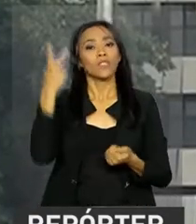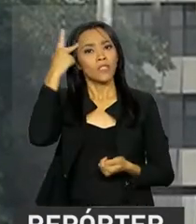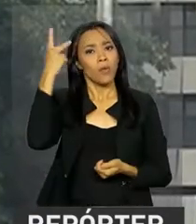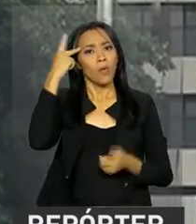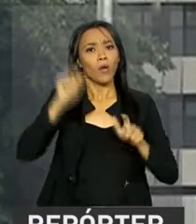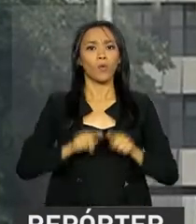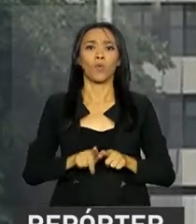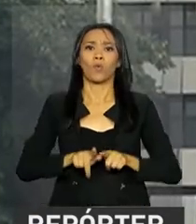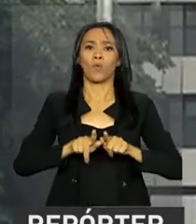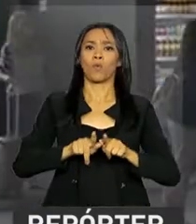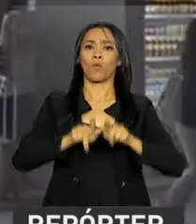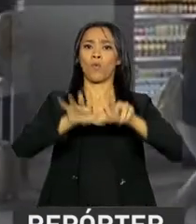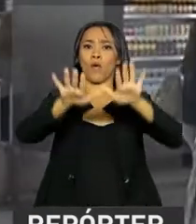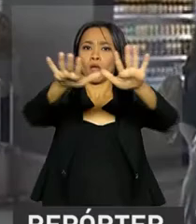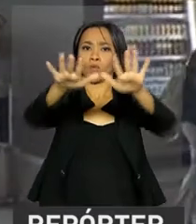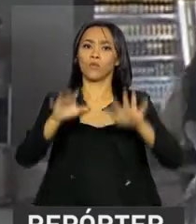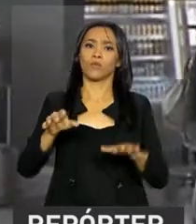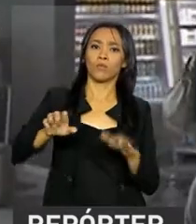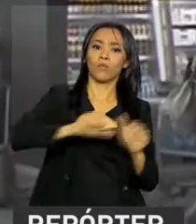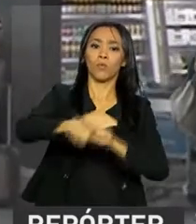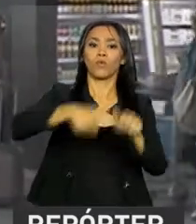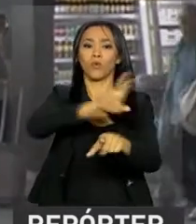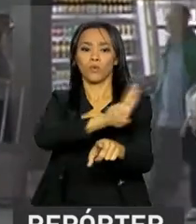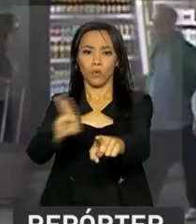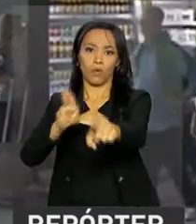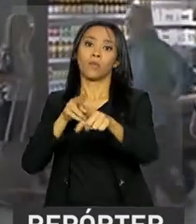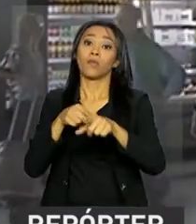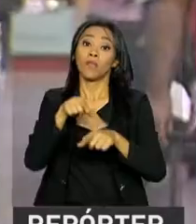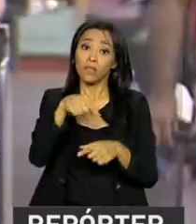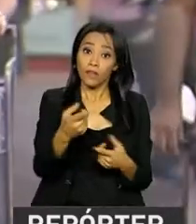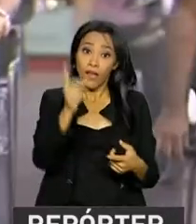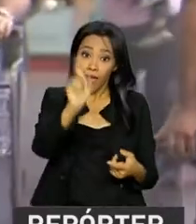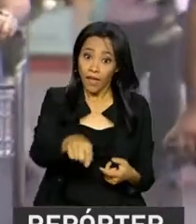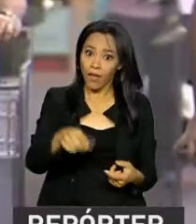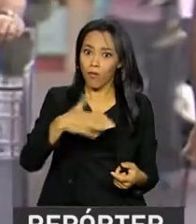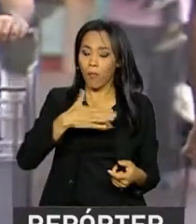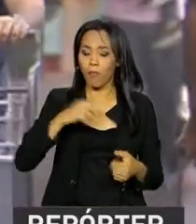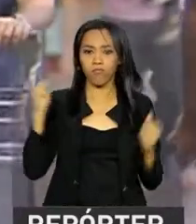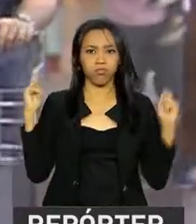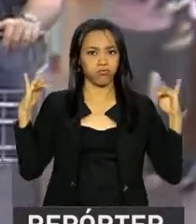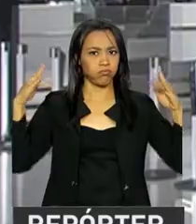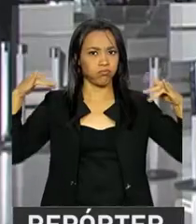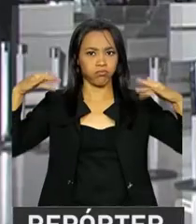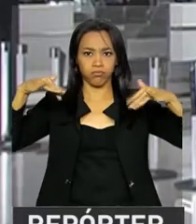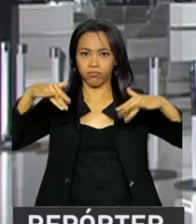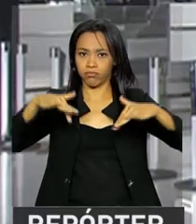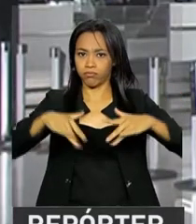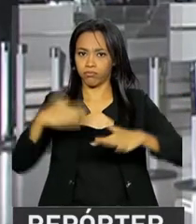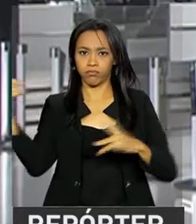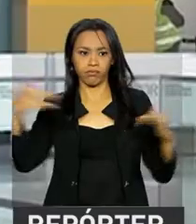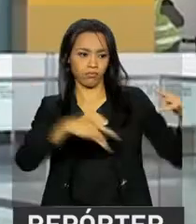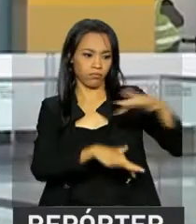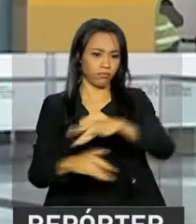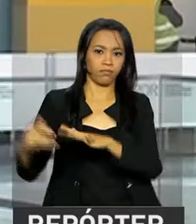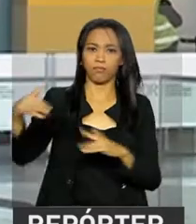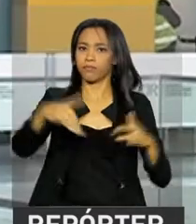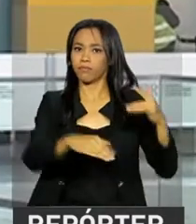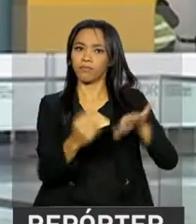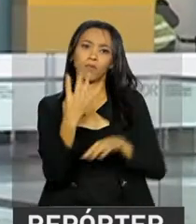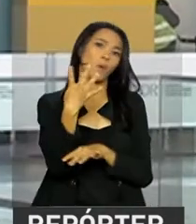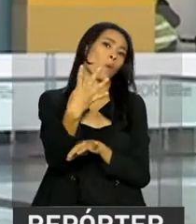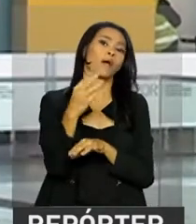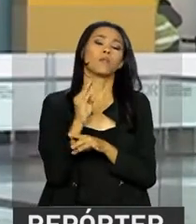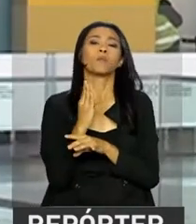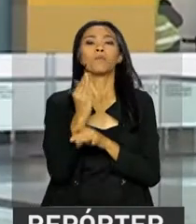grupo airport o maior aeroporto da américa latina e o mais movimentado do brasil cresceu ainda mais 4 bilhões